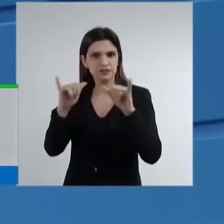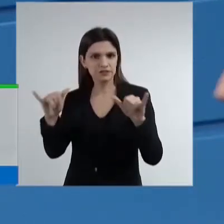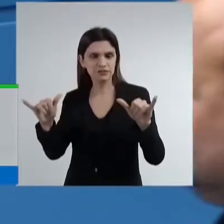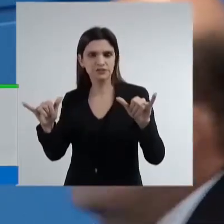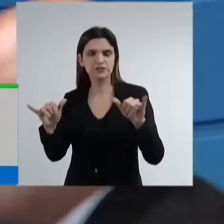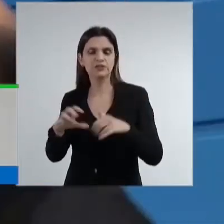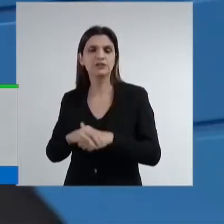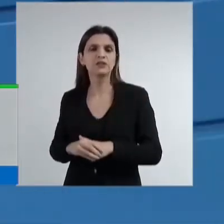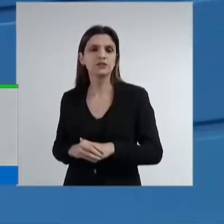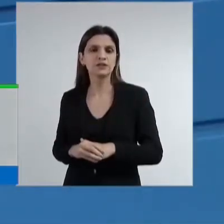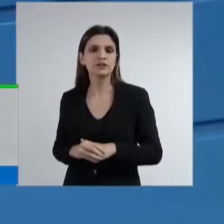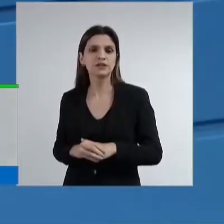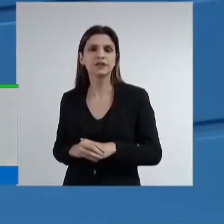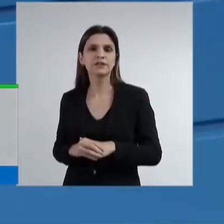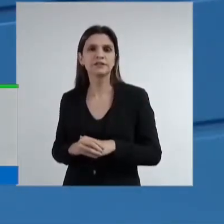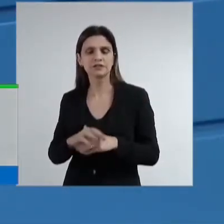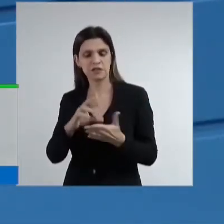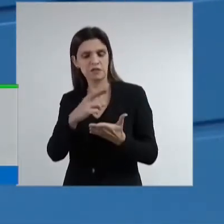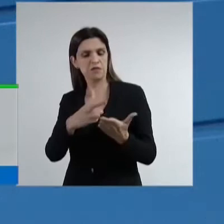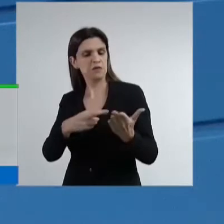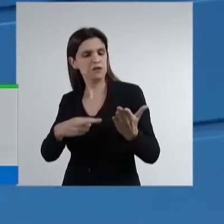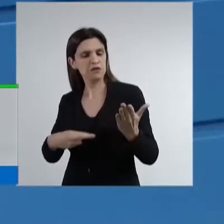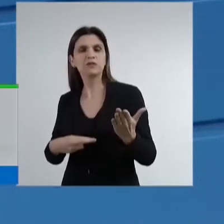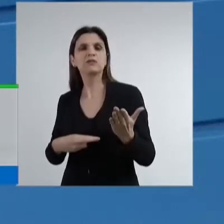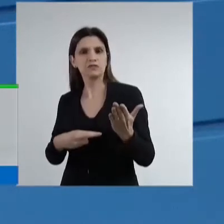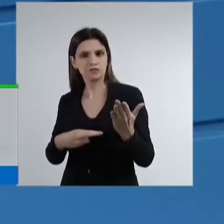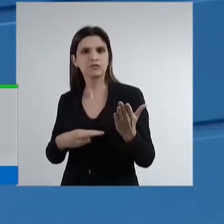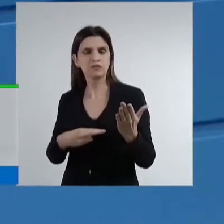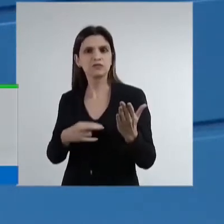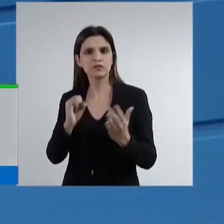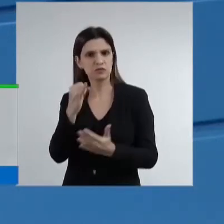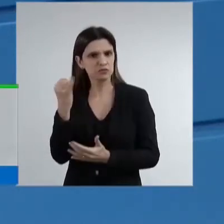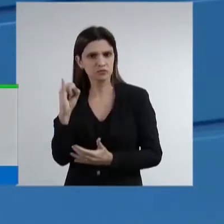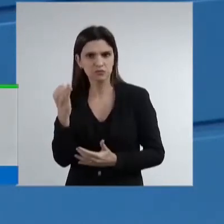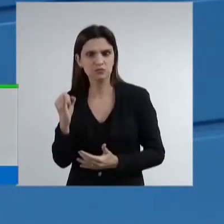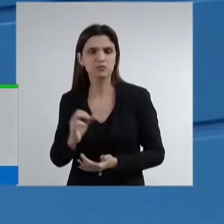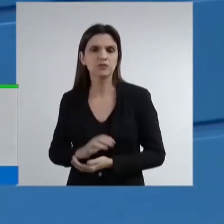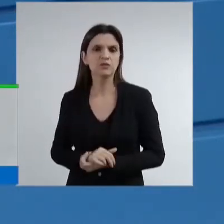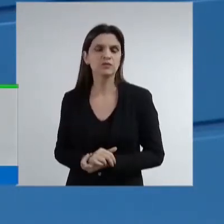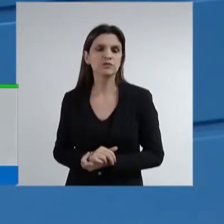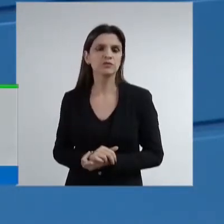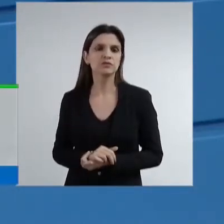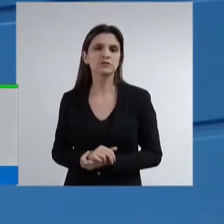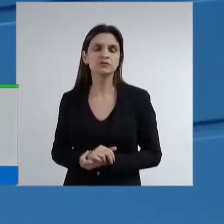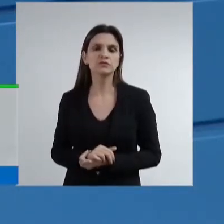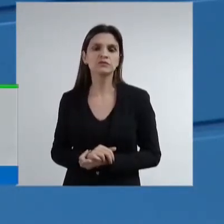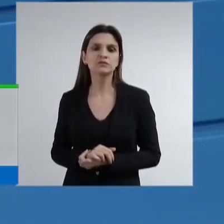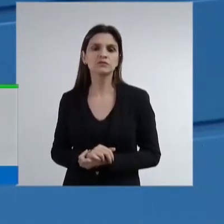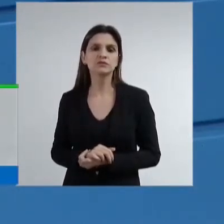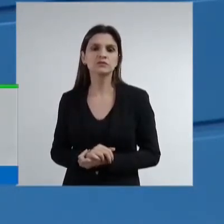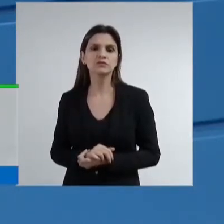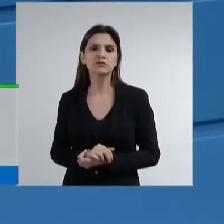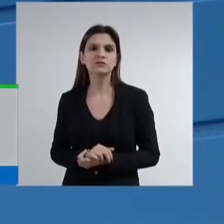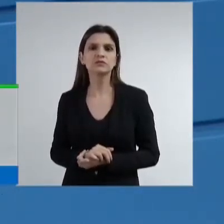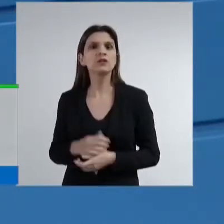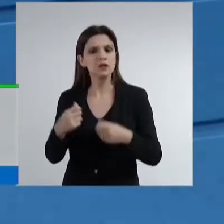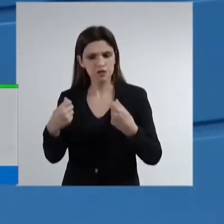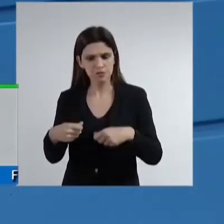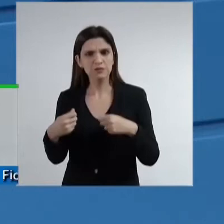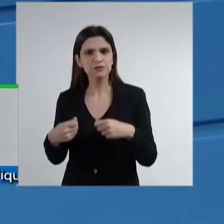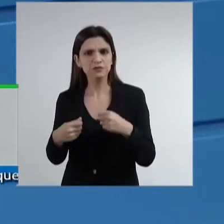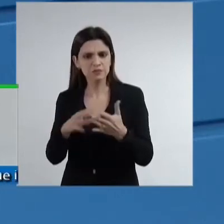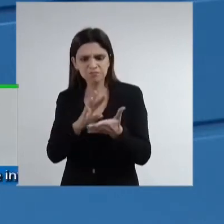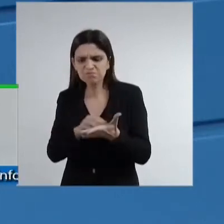é o momento da revisão tarifária, e é fundamental que nós tenhamos a cópia de todos